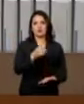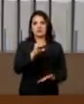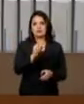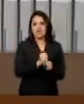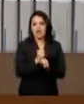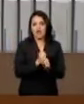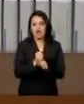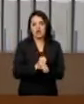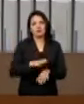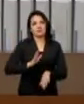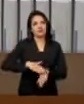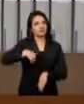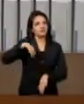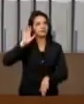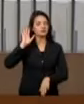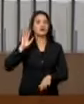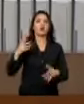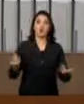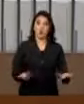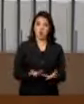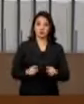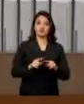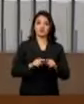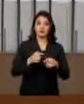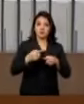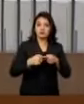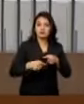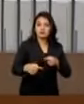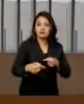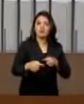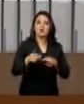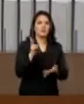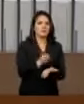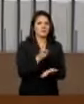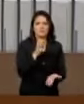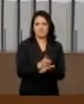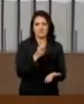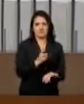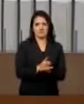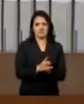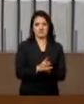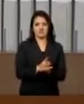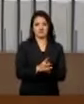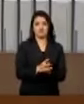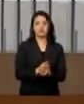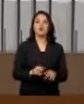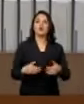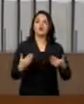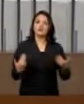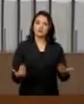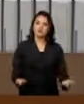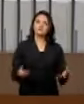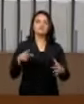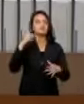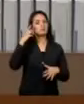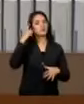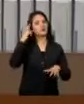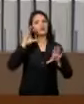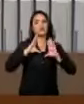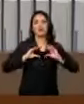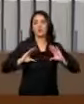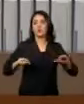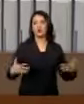hoje e nas próximas sessões não será diferente. Com muita serenidade, apregou